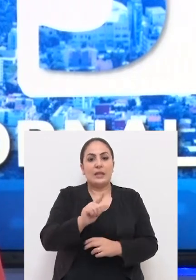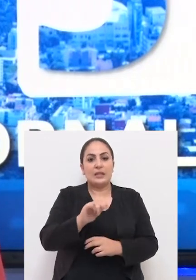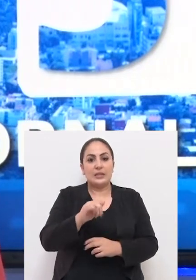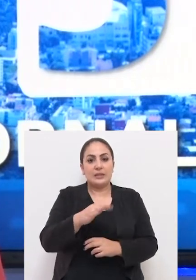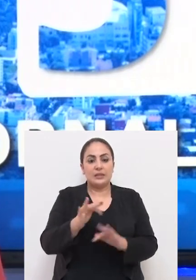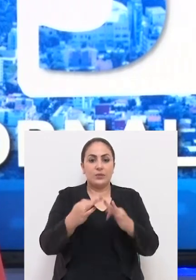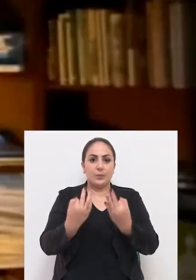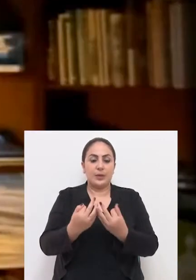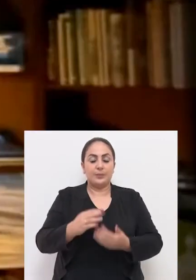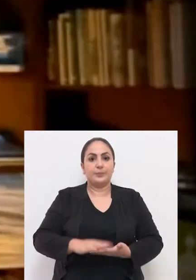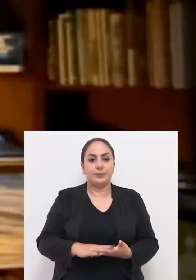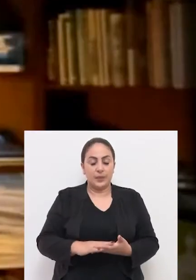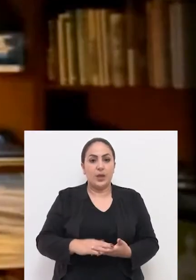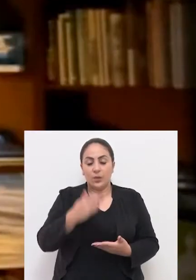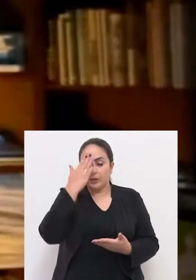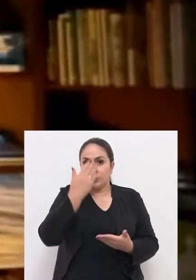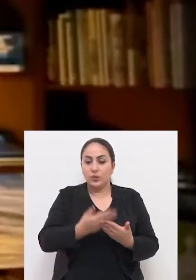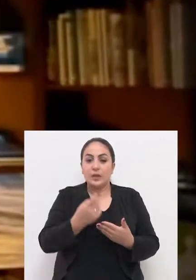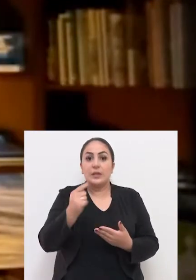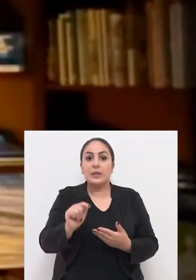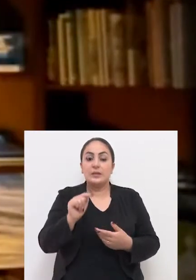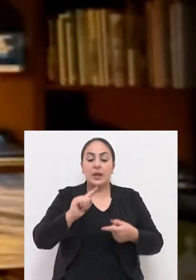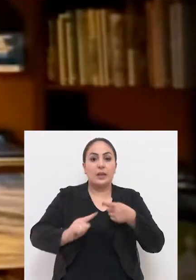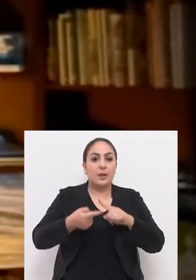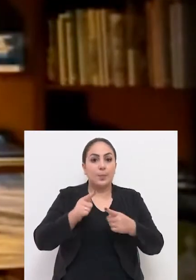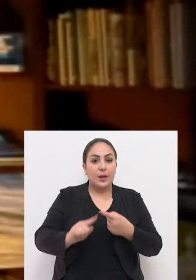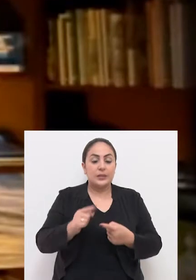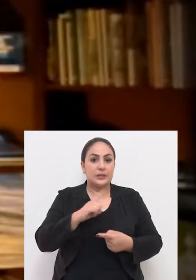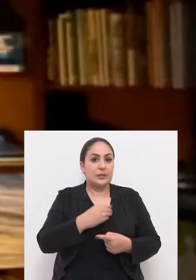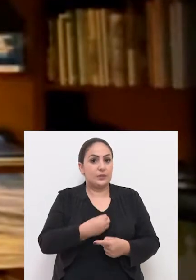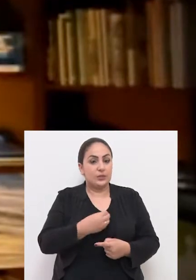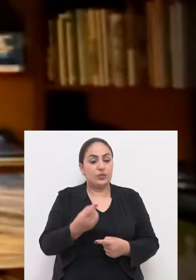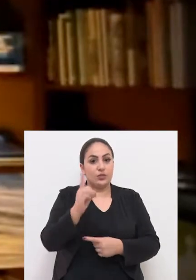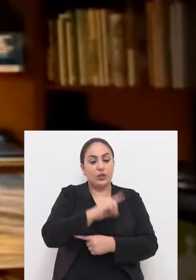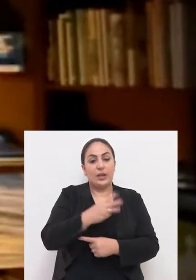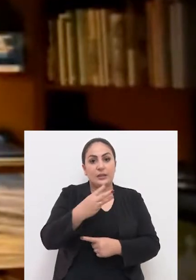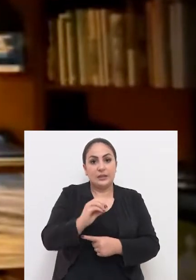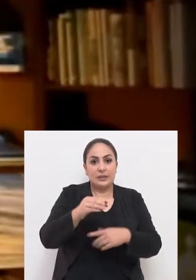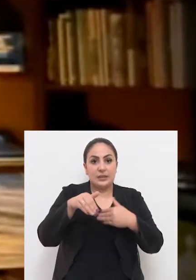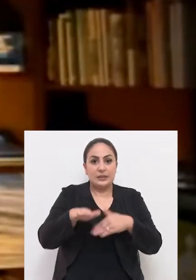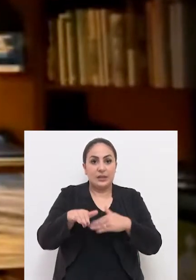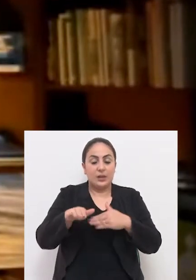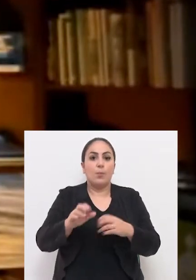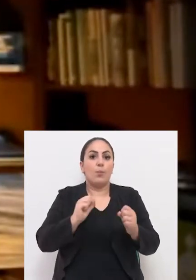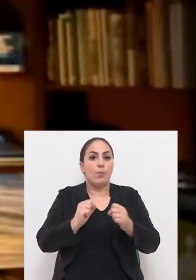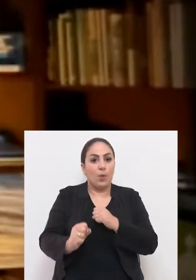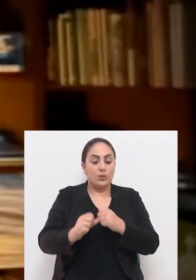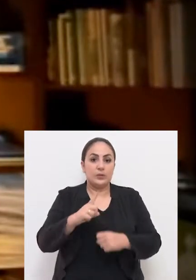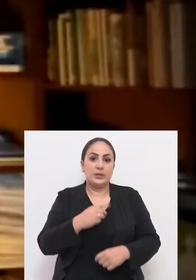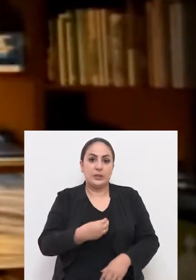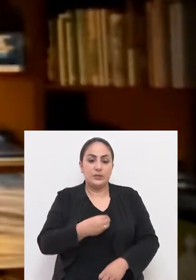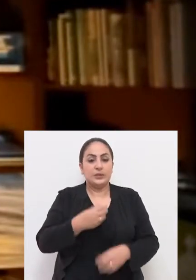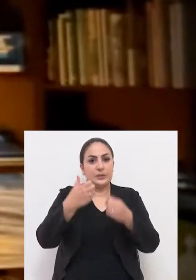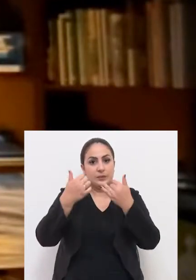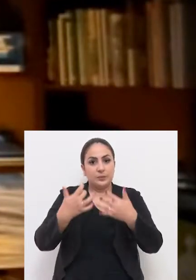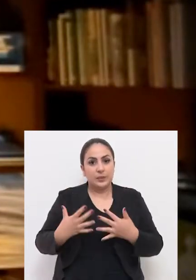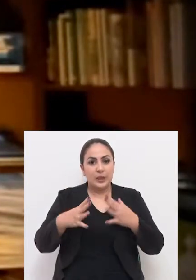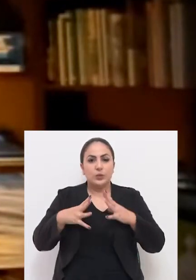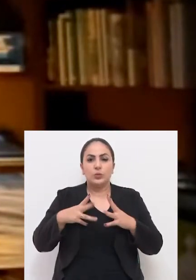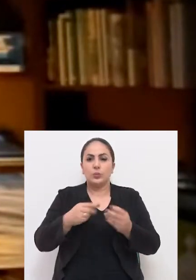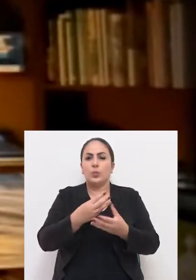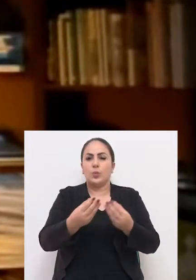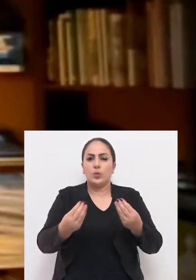alienação parental. Creio que esse debate, que vai se dar no dia 30 de setembro, poderá